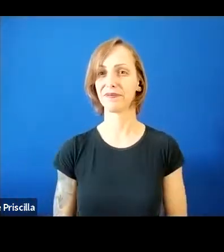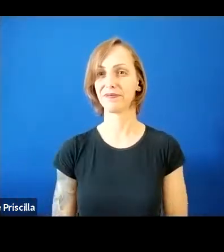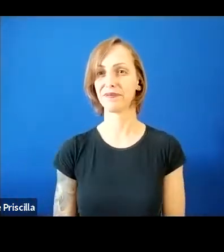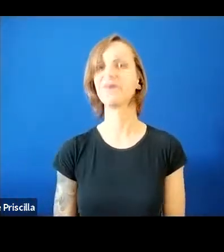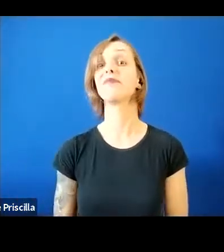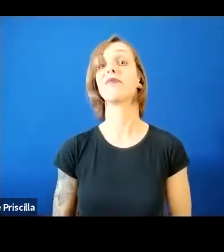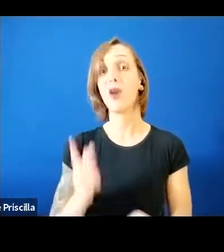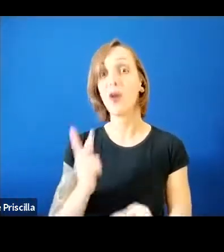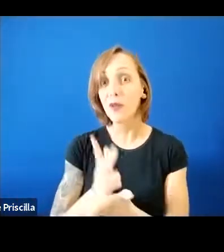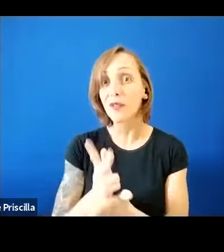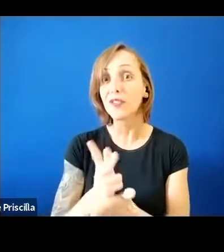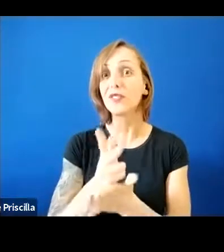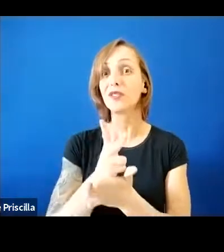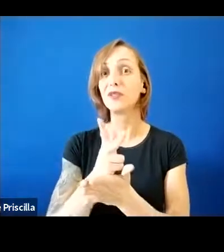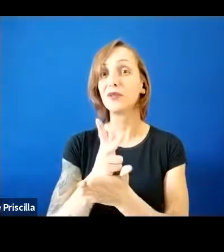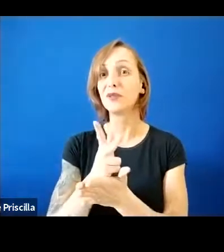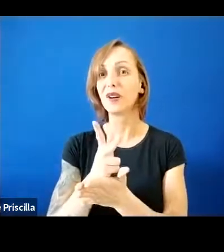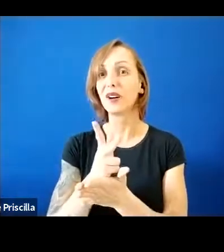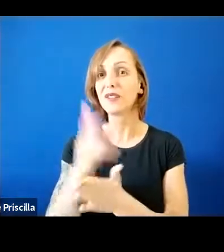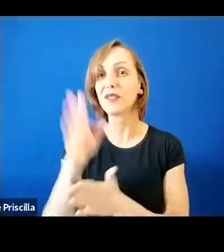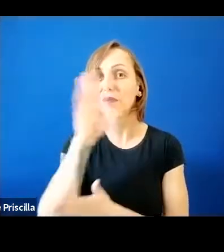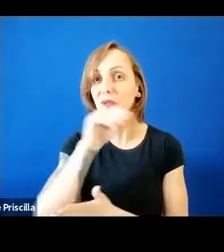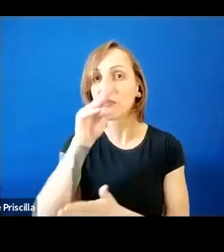Ainda não está saindo tua voz, Leia.